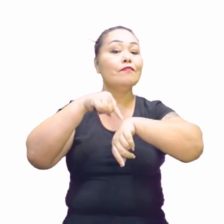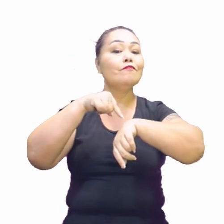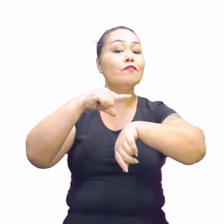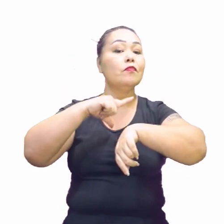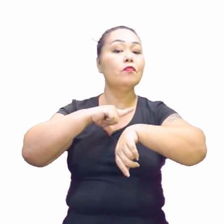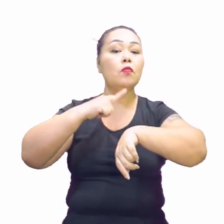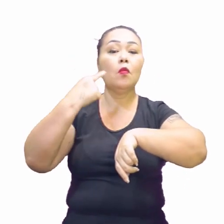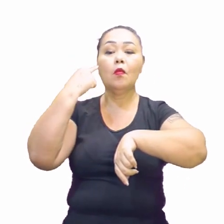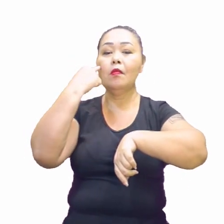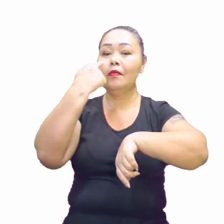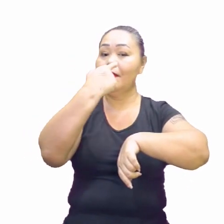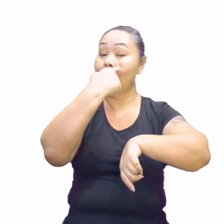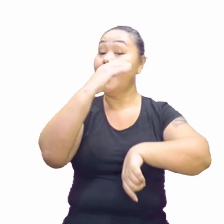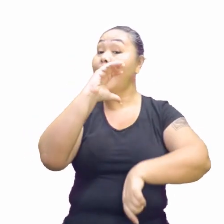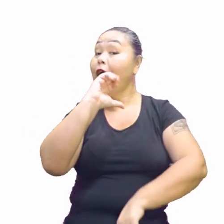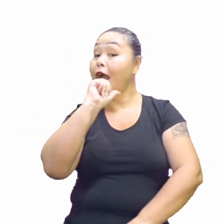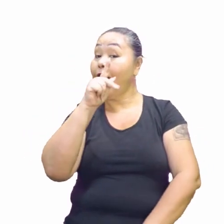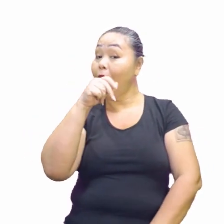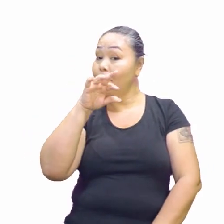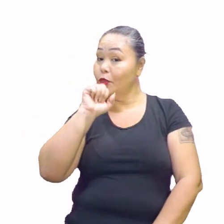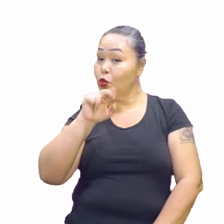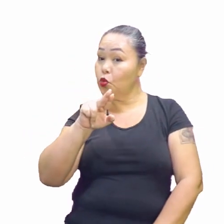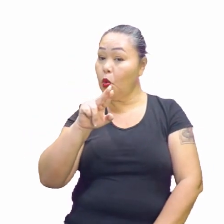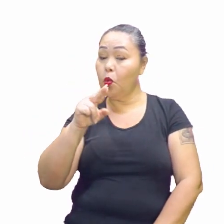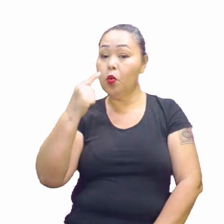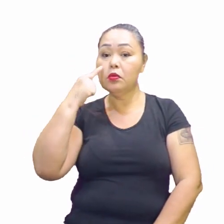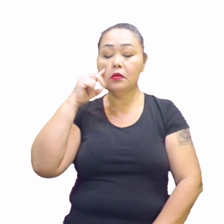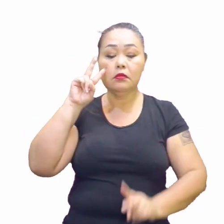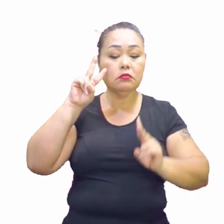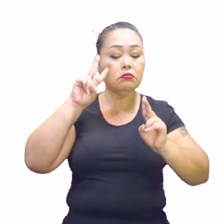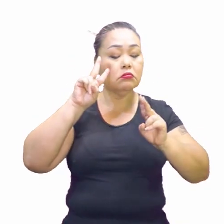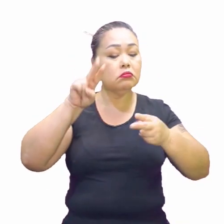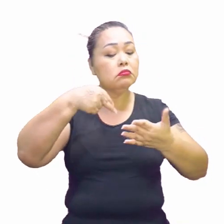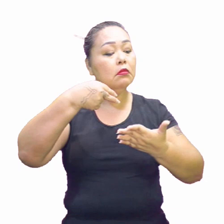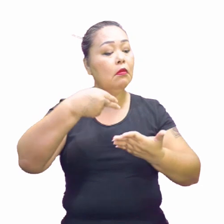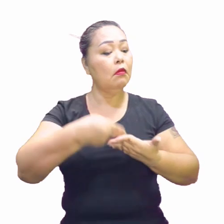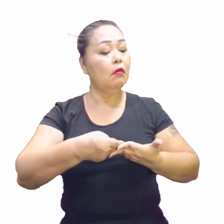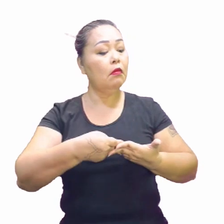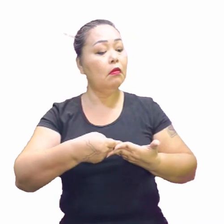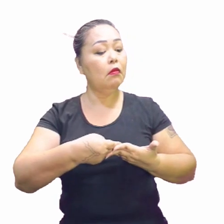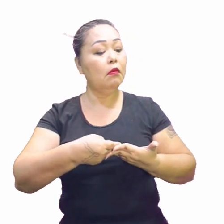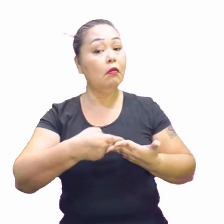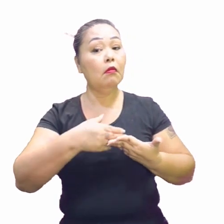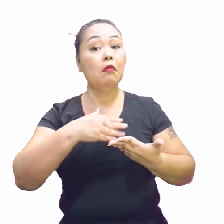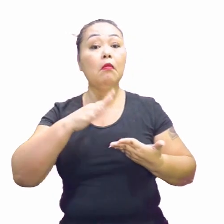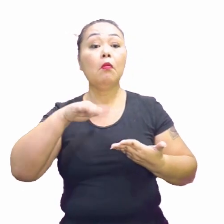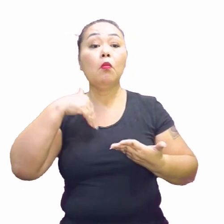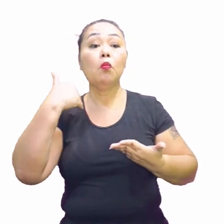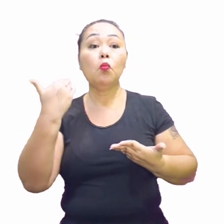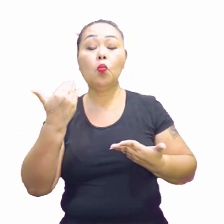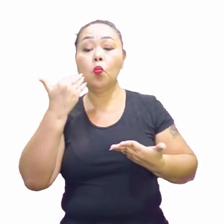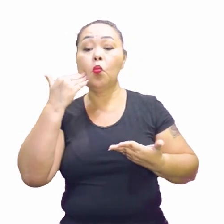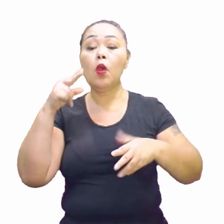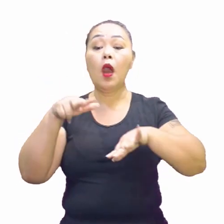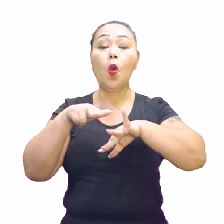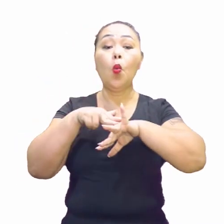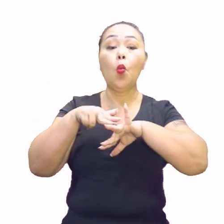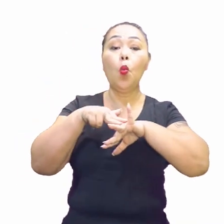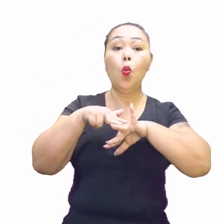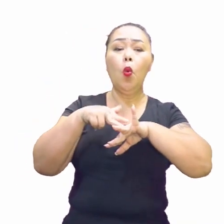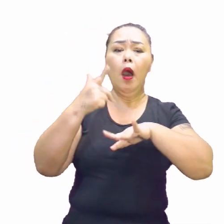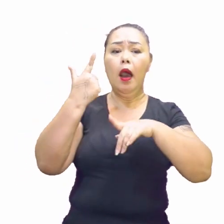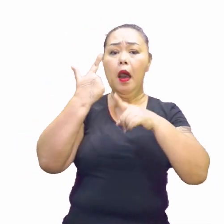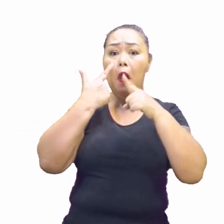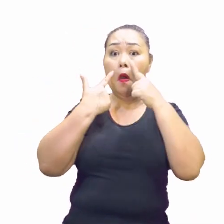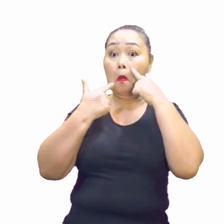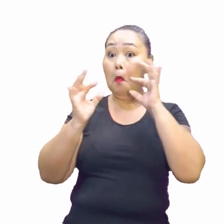houve em que os olhos de Capitu fitaram o defunto. Quais os da viúva, sem o